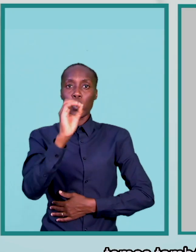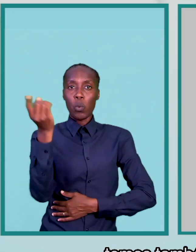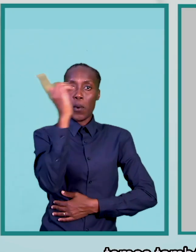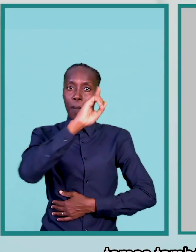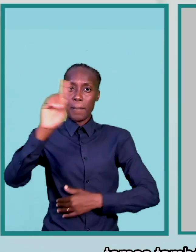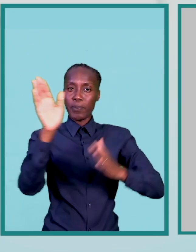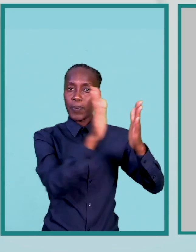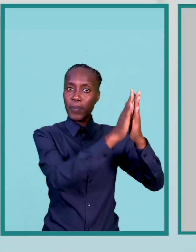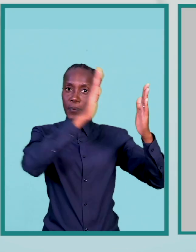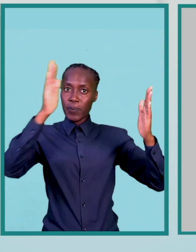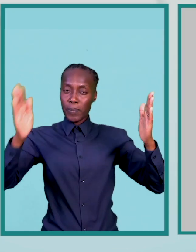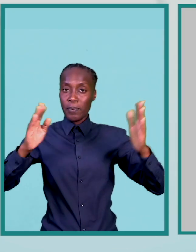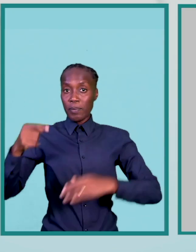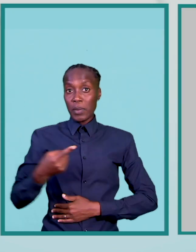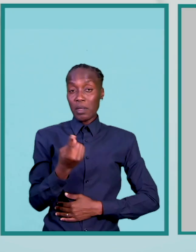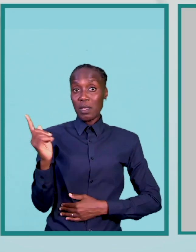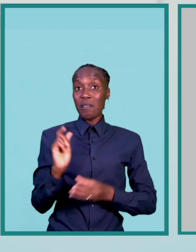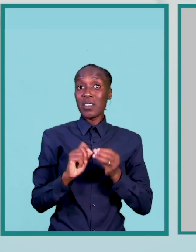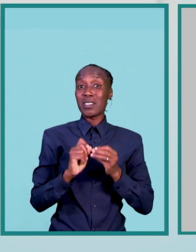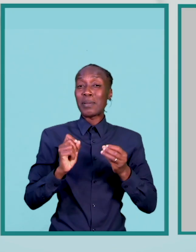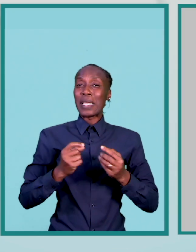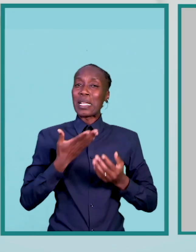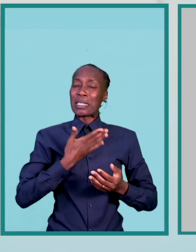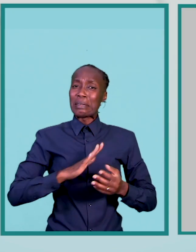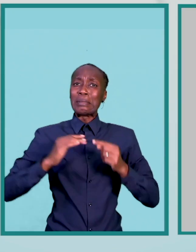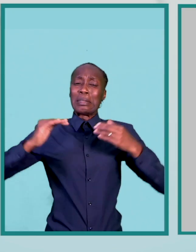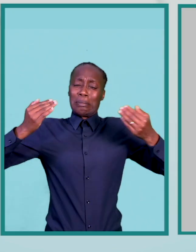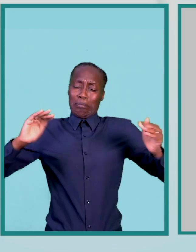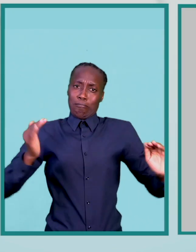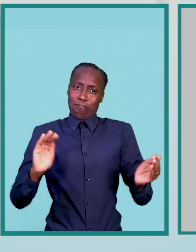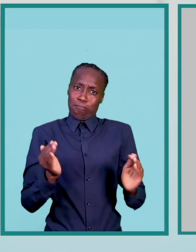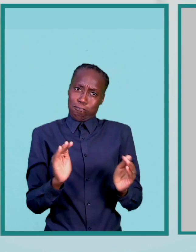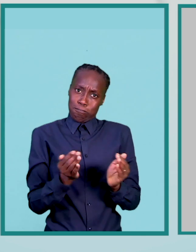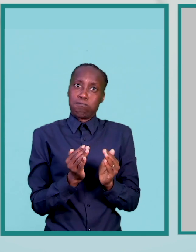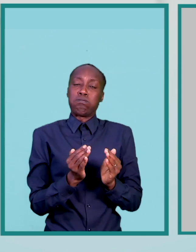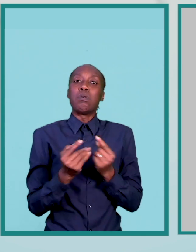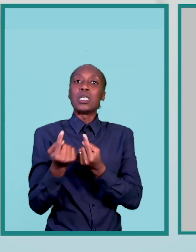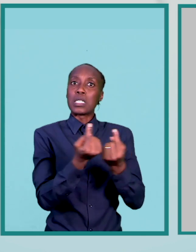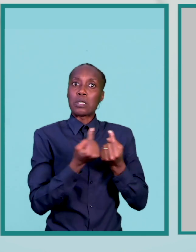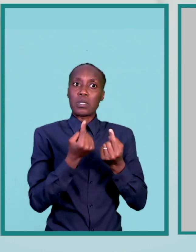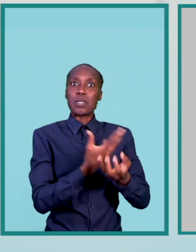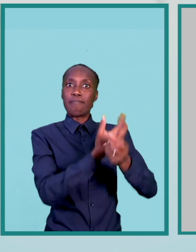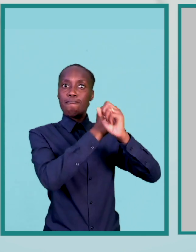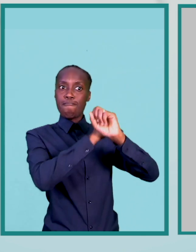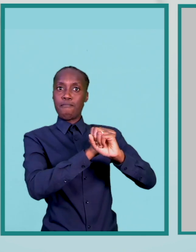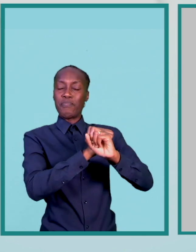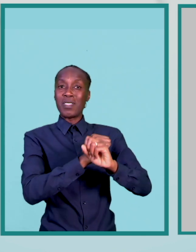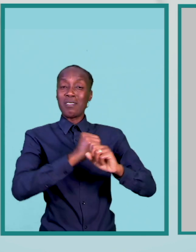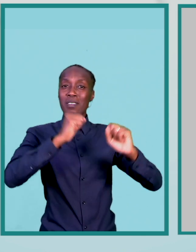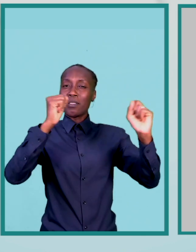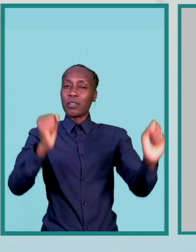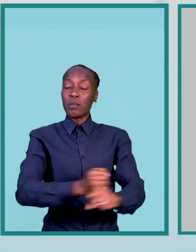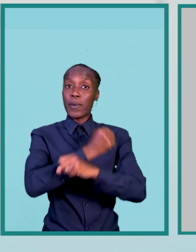19/2019 de outubro que visa mesmo mitigar as uniões prematuras, prevenir e não só